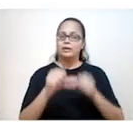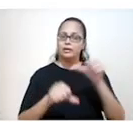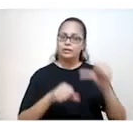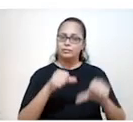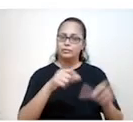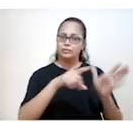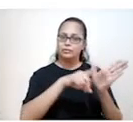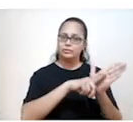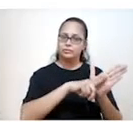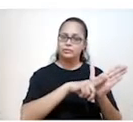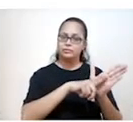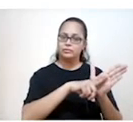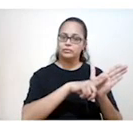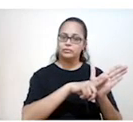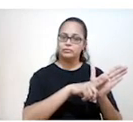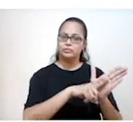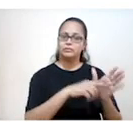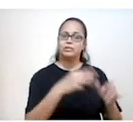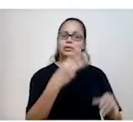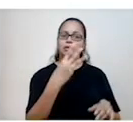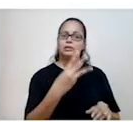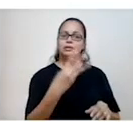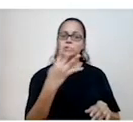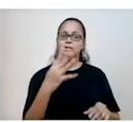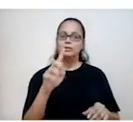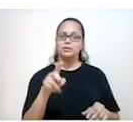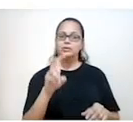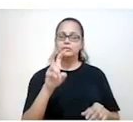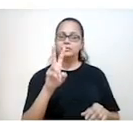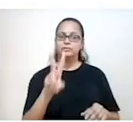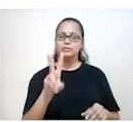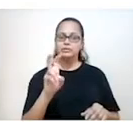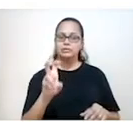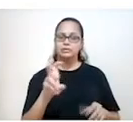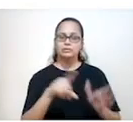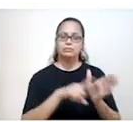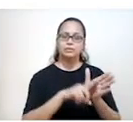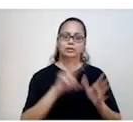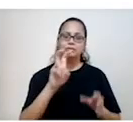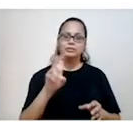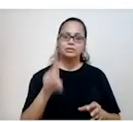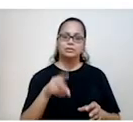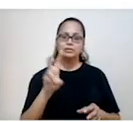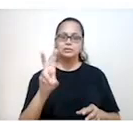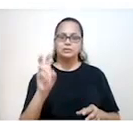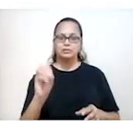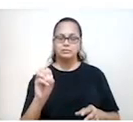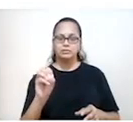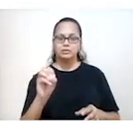lado esquerdo negativo. Ó. 34,25 menos 5,50 é igual a 2,50K.